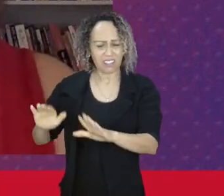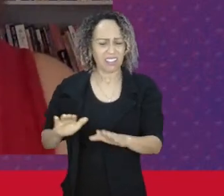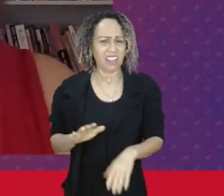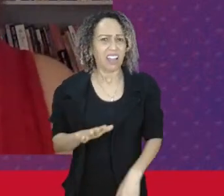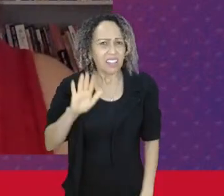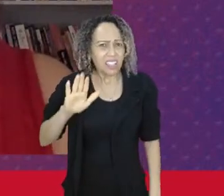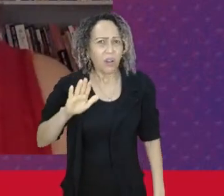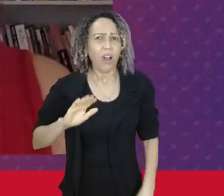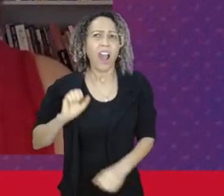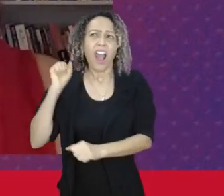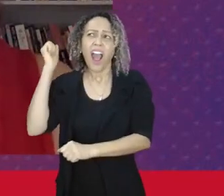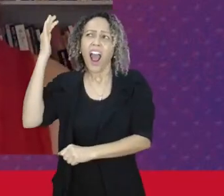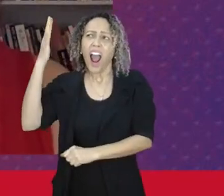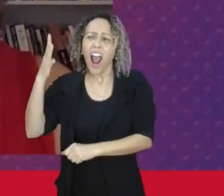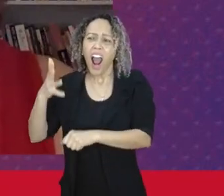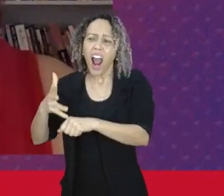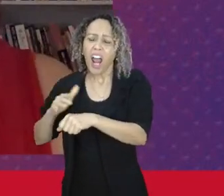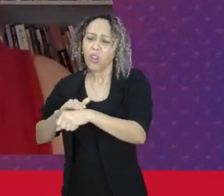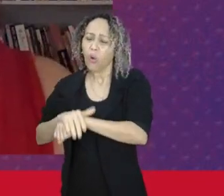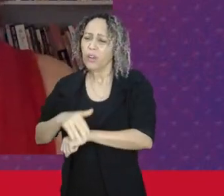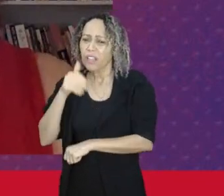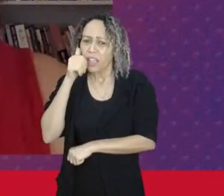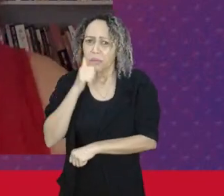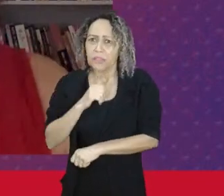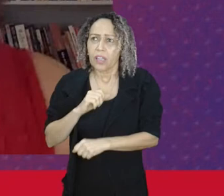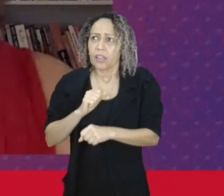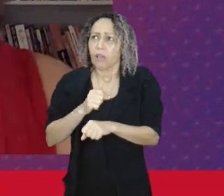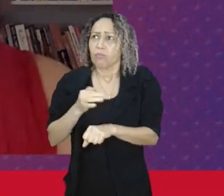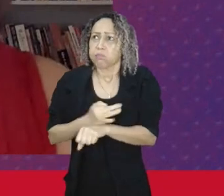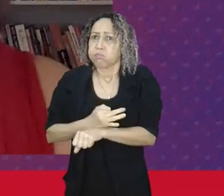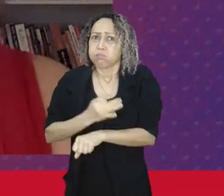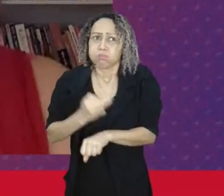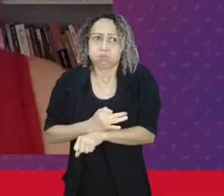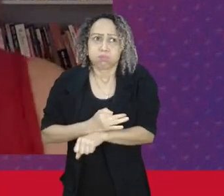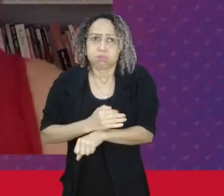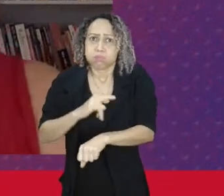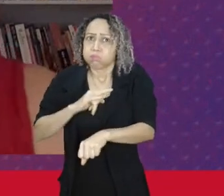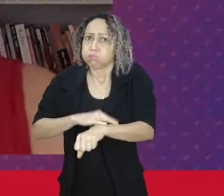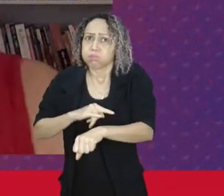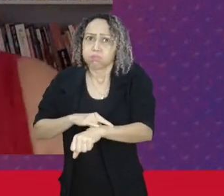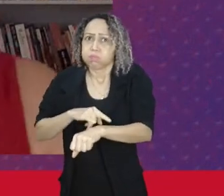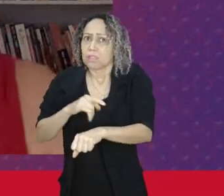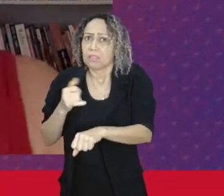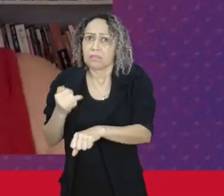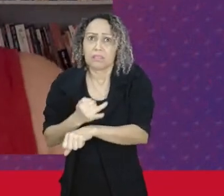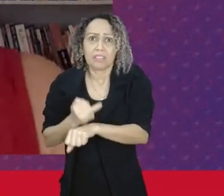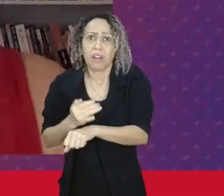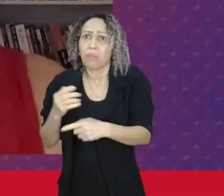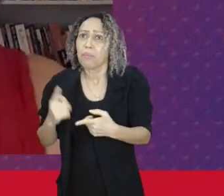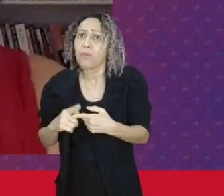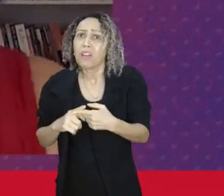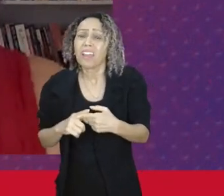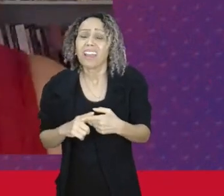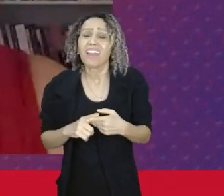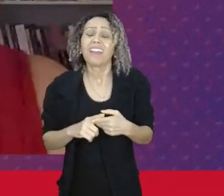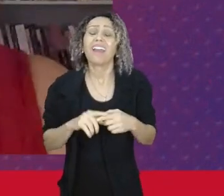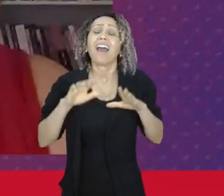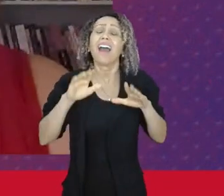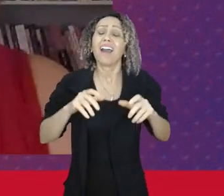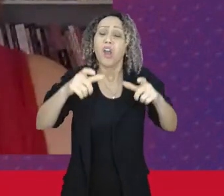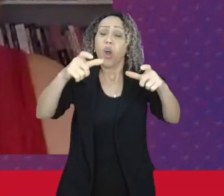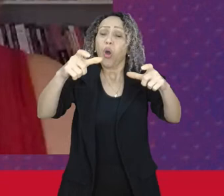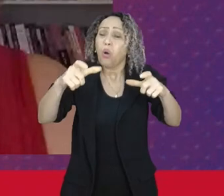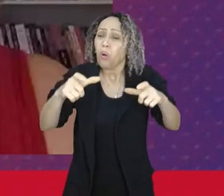ir ao banheiro, né? Porque era um espaço pensado para o homem. Na cabeça do homem que